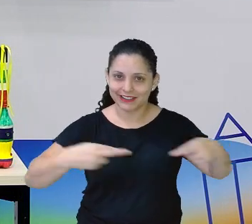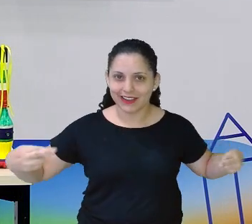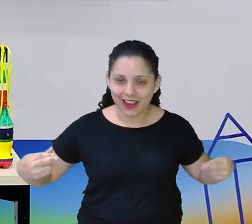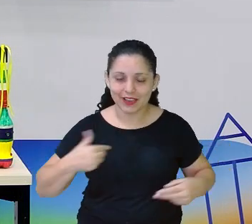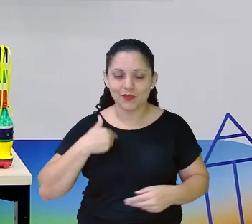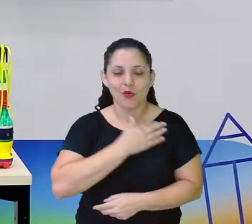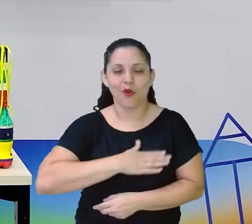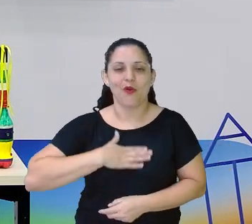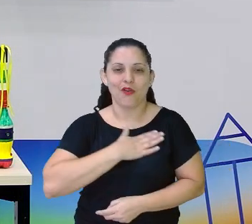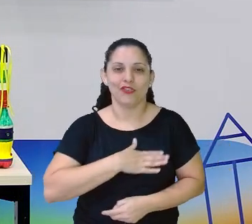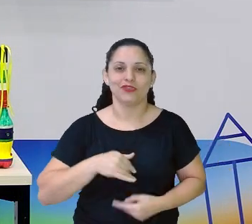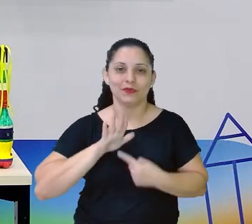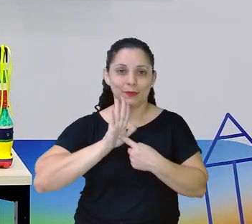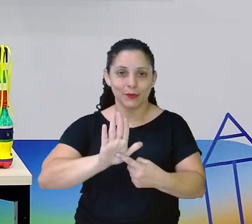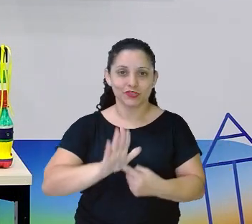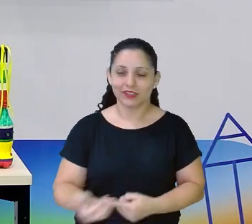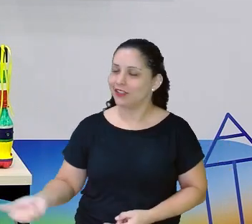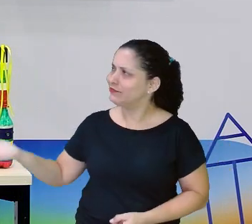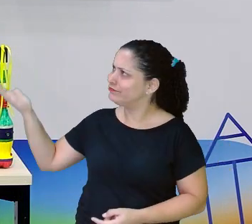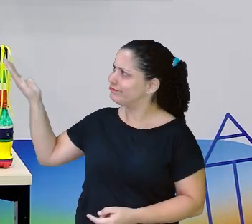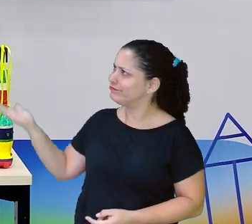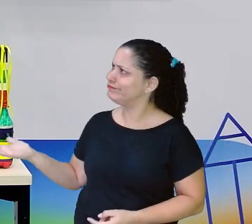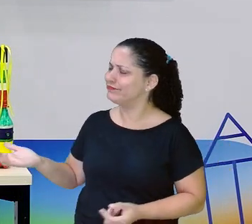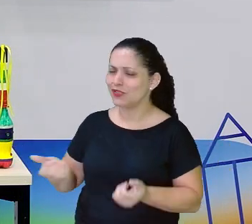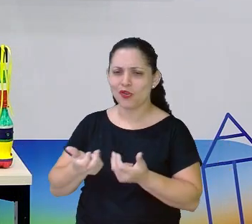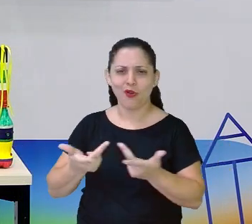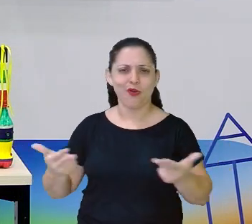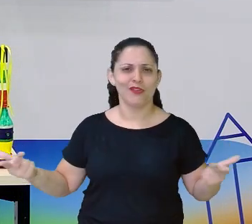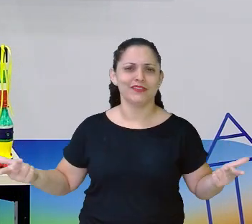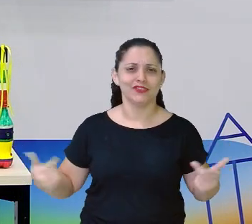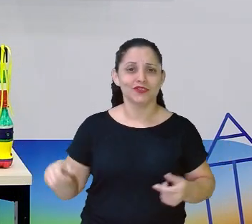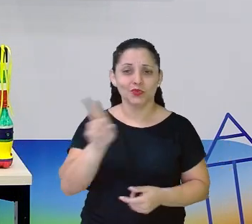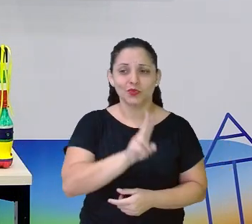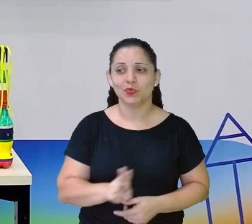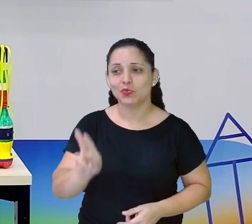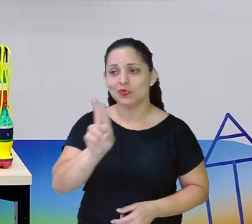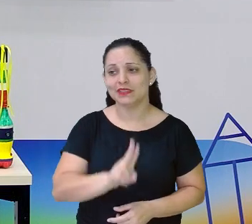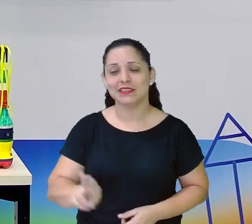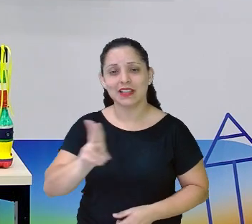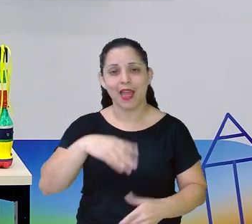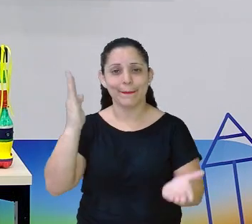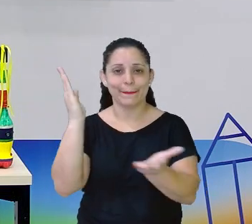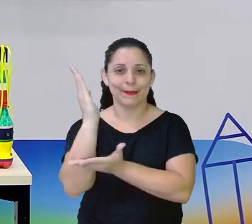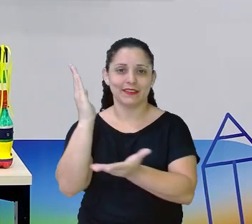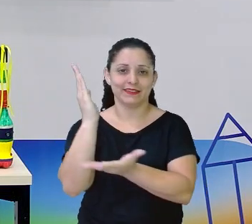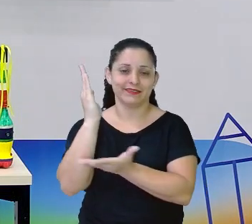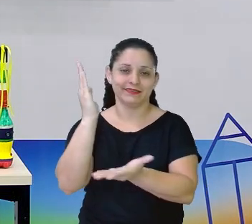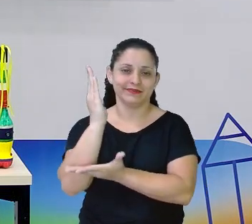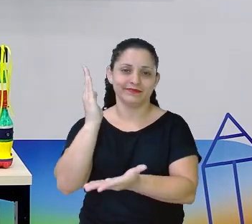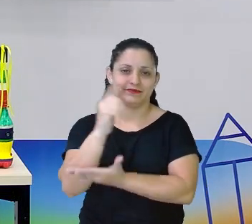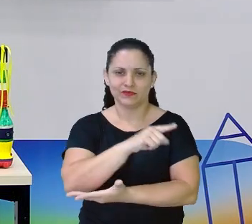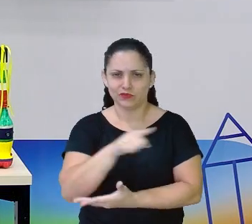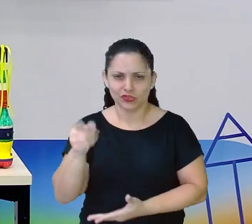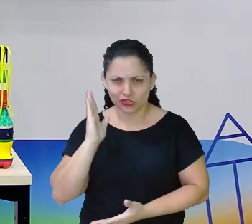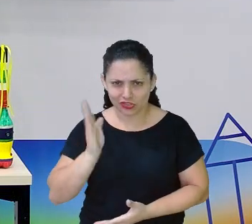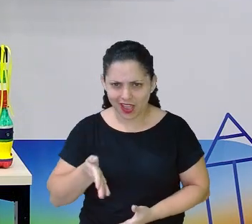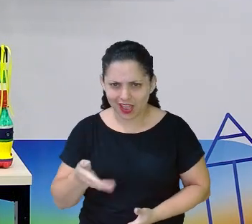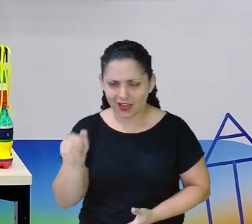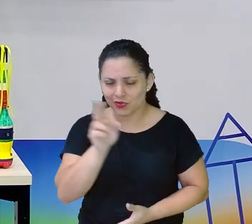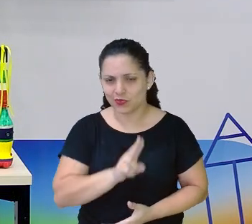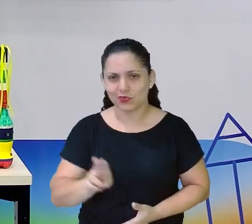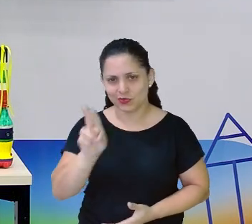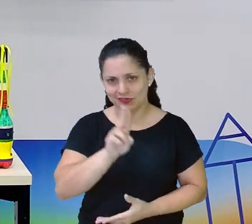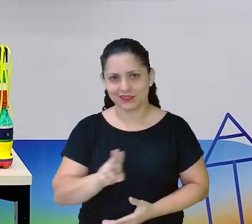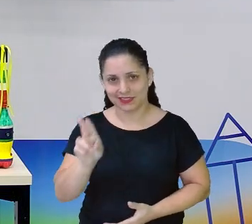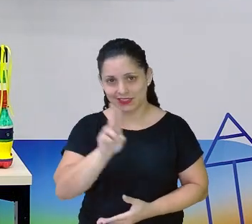isso, inclusive trouxe aqui algumas sugestões de coisas que eu fiz utilizando garrafas PET. Vocês já fizeram alguma coisa? Já utilizaram alguma